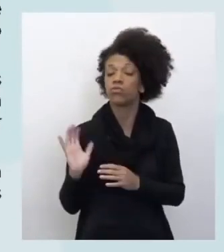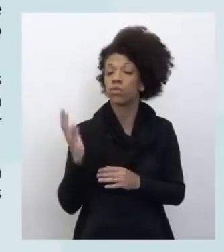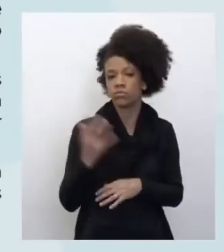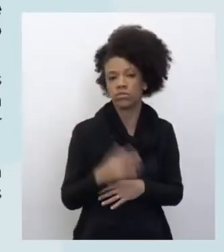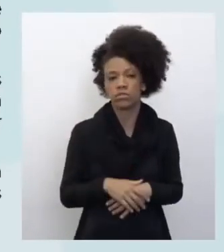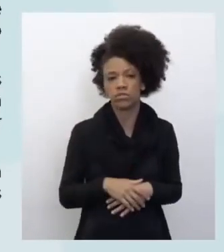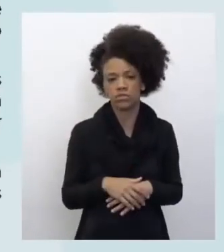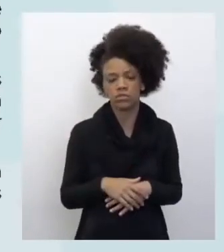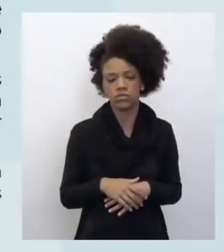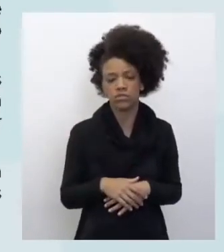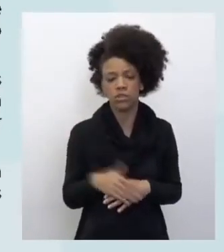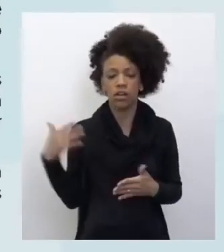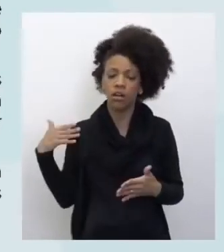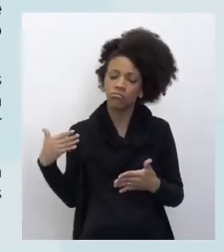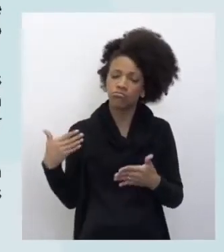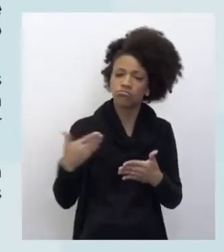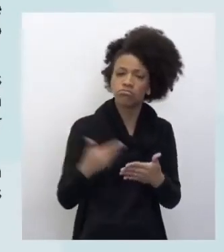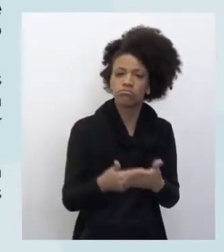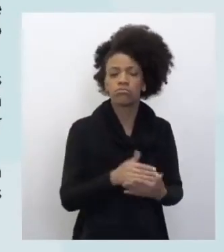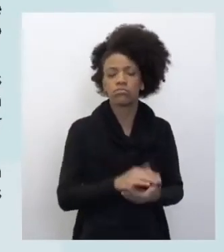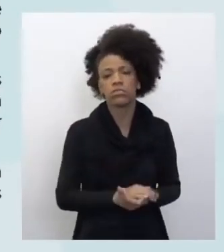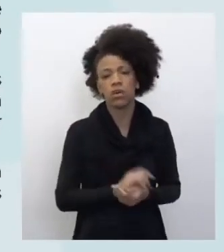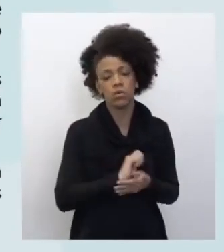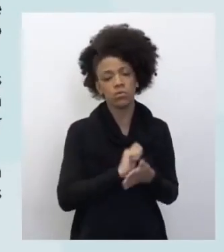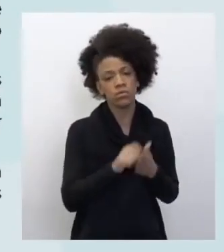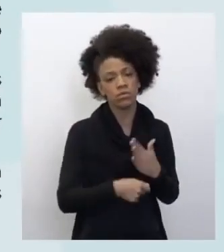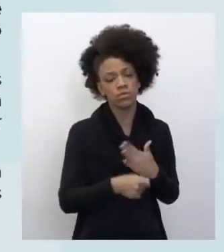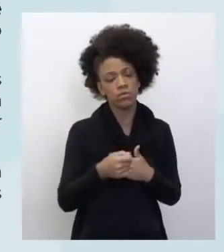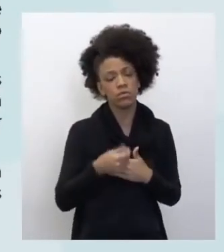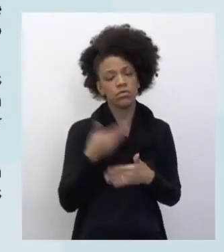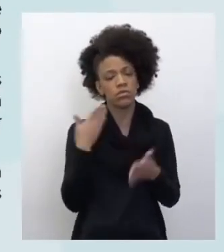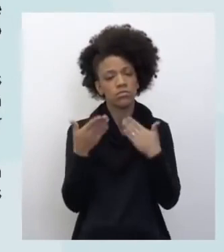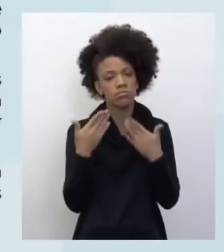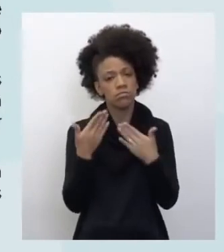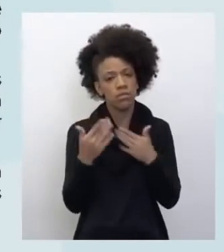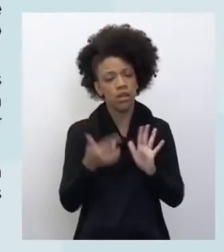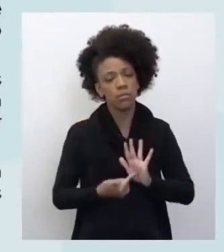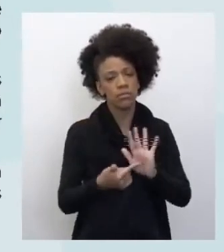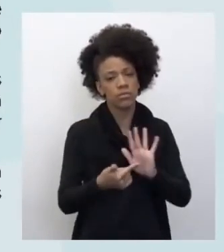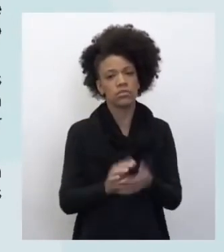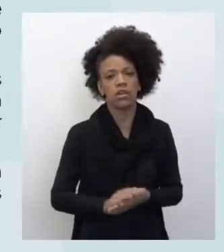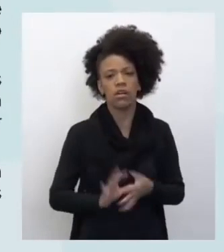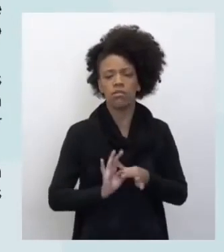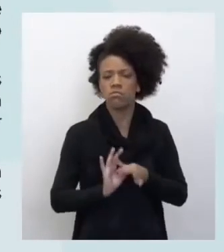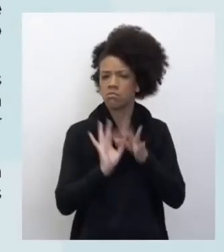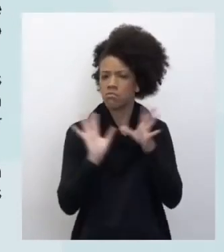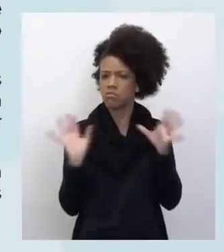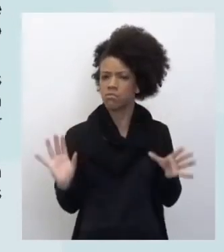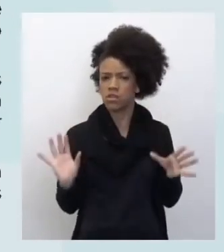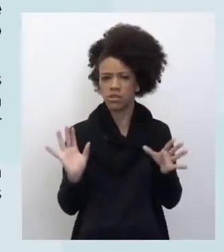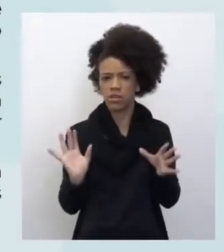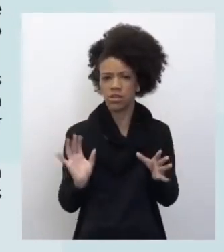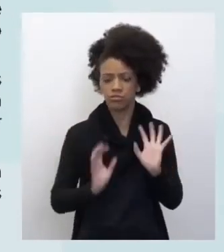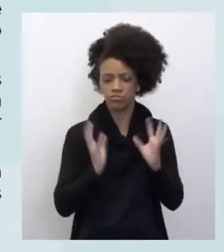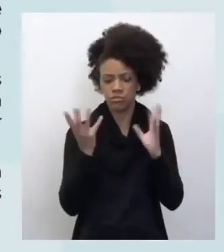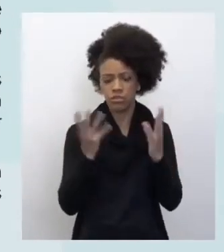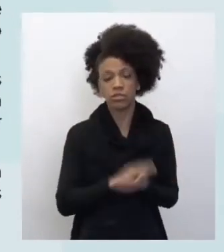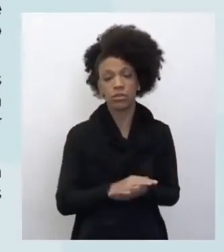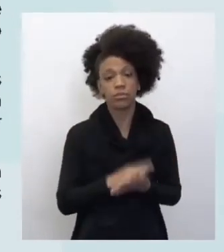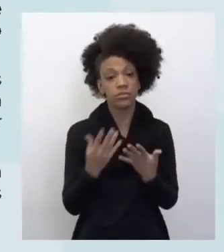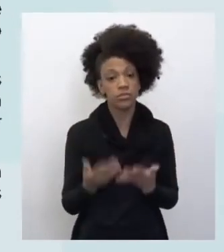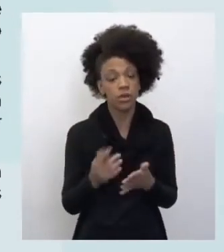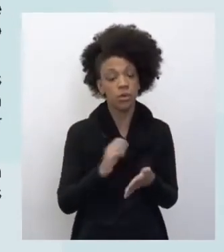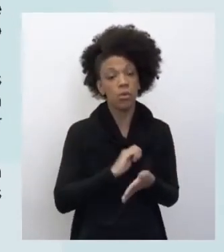a ser os autores dos diálogos apresentados, possuindo total liberdade de criação. Então, os atores, quando eles chegavam